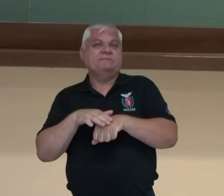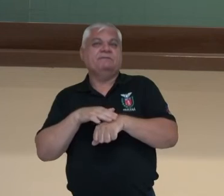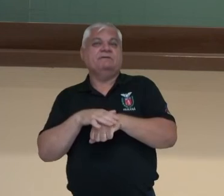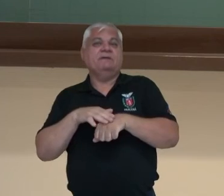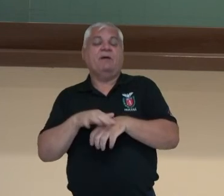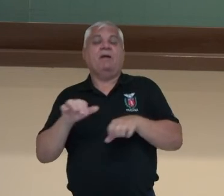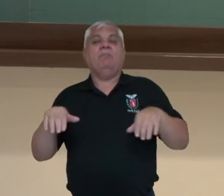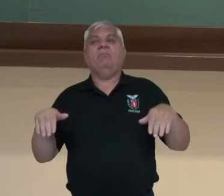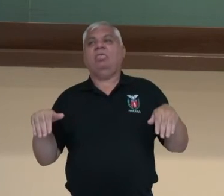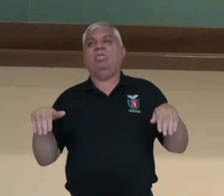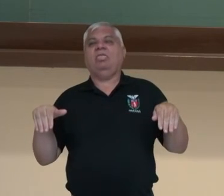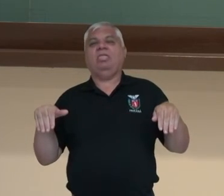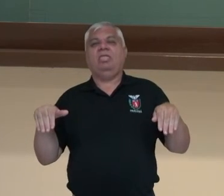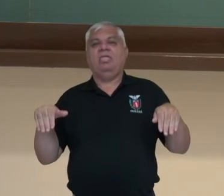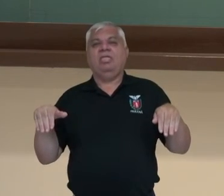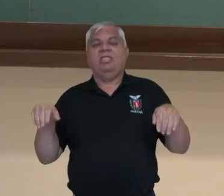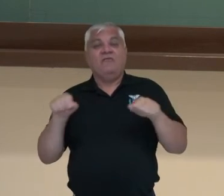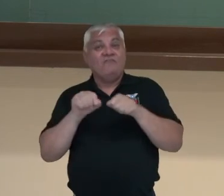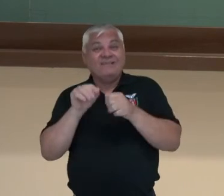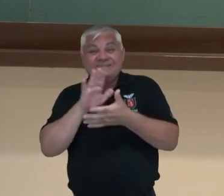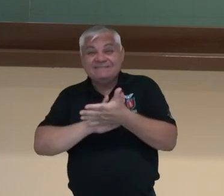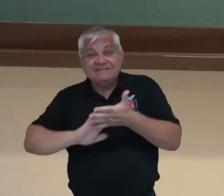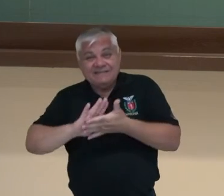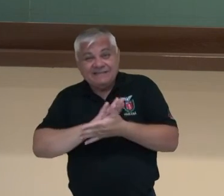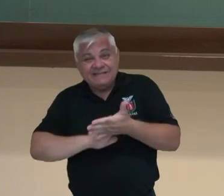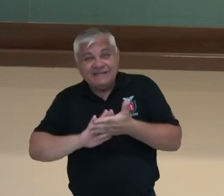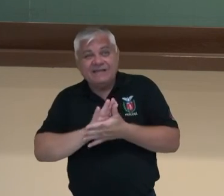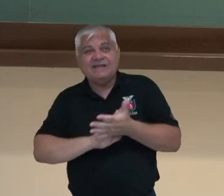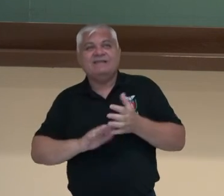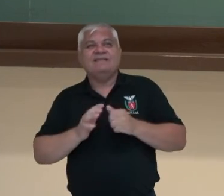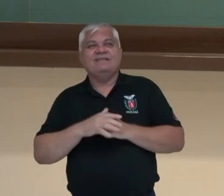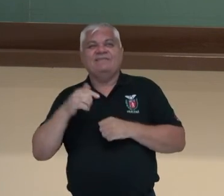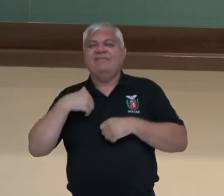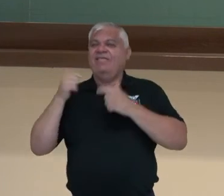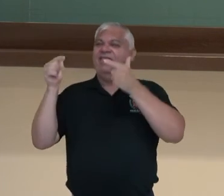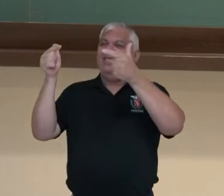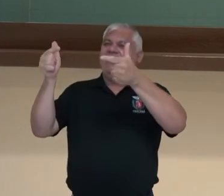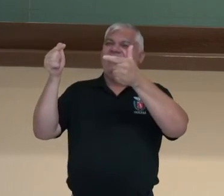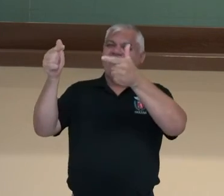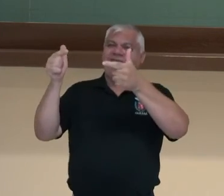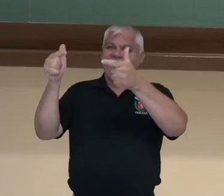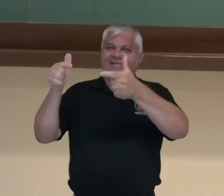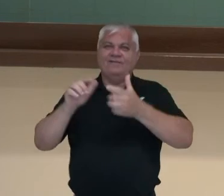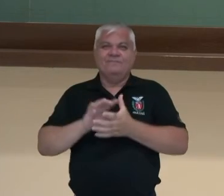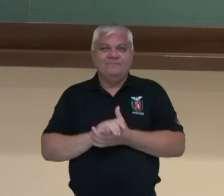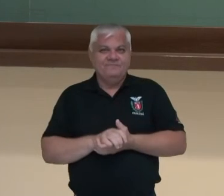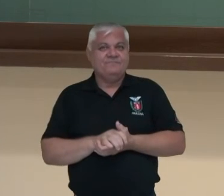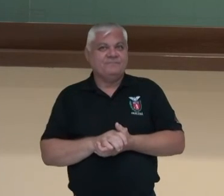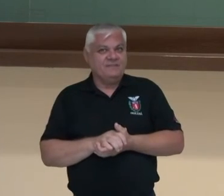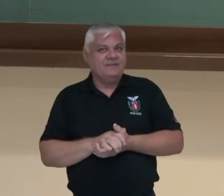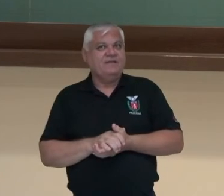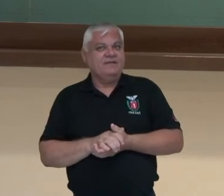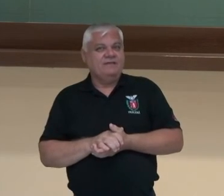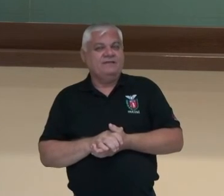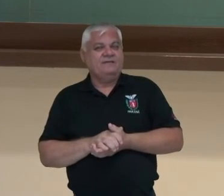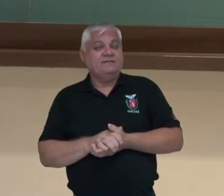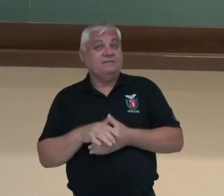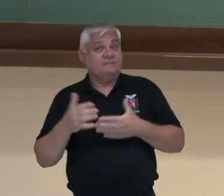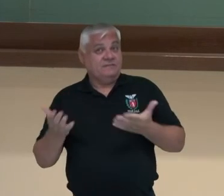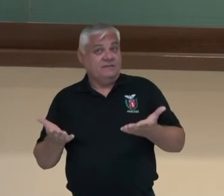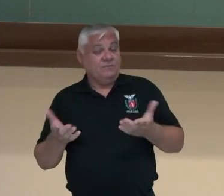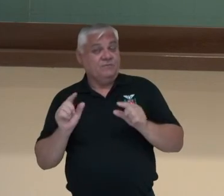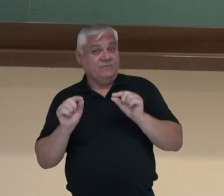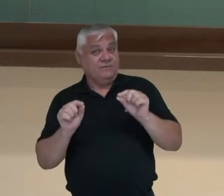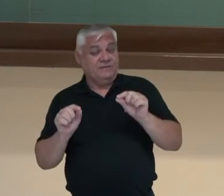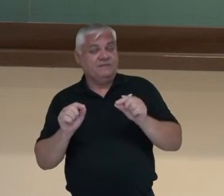tempo parado, né? Então ele vai lá, curte a carinha ali dele lá, rindo lá, né? Curtindo, né? Tipo, ó, ok. Então,